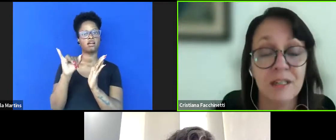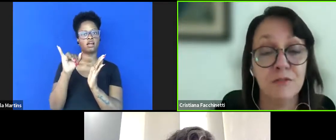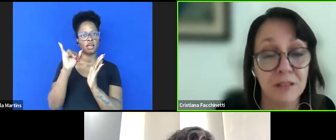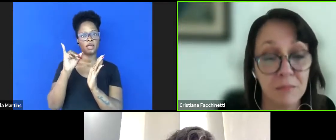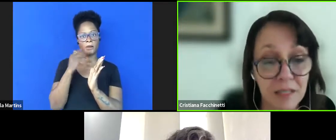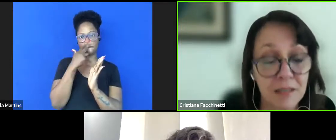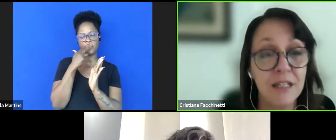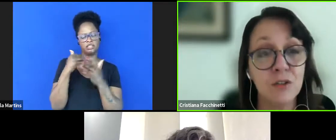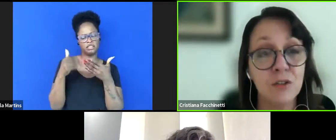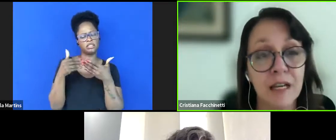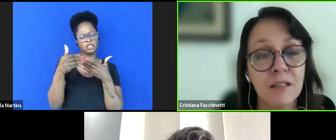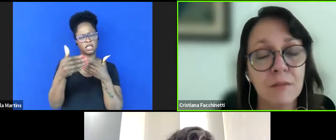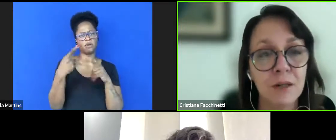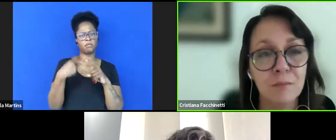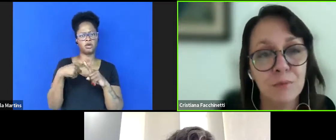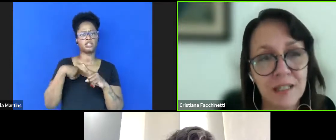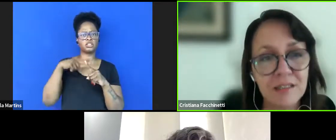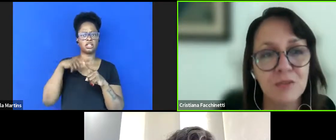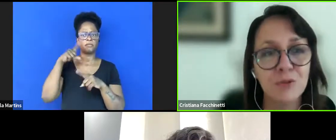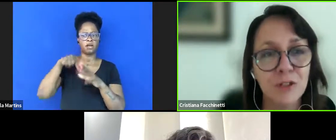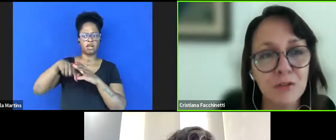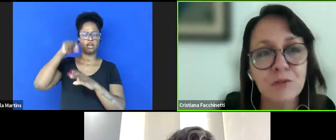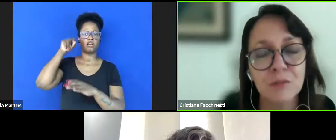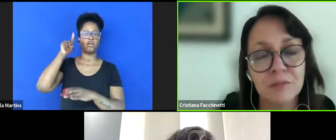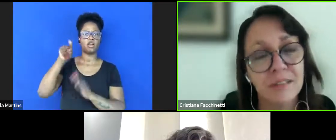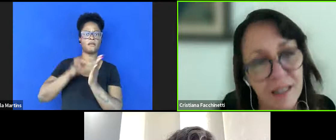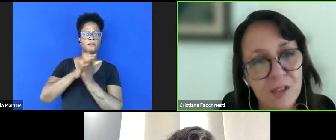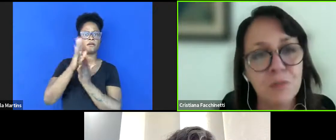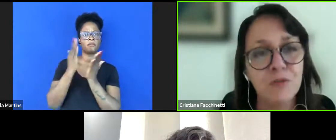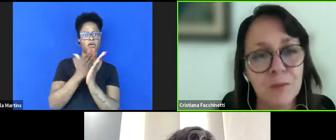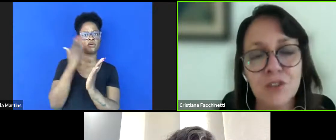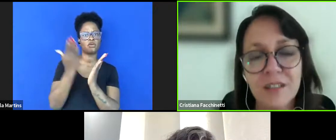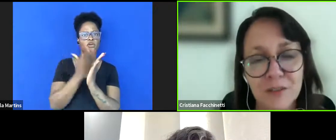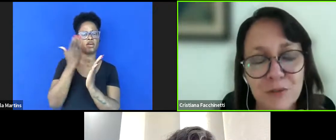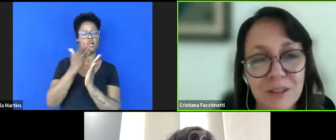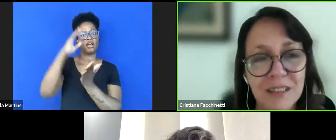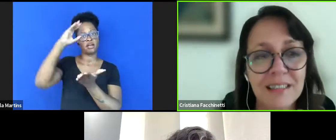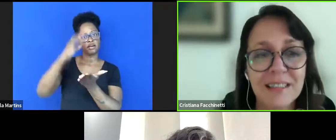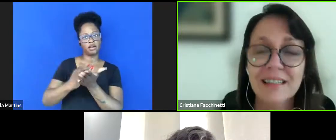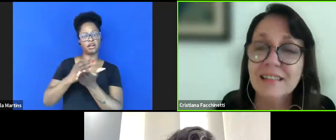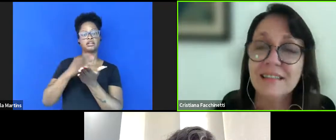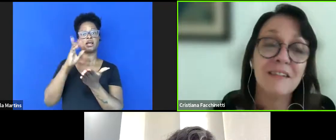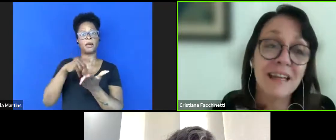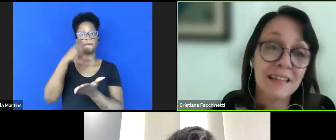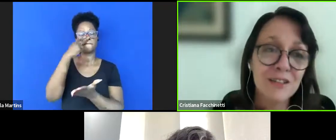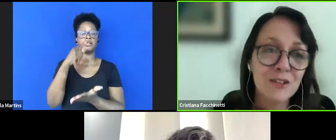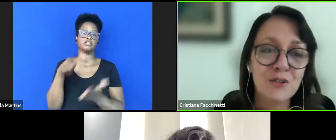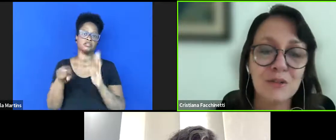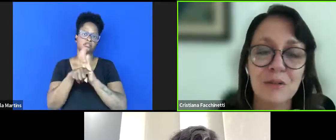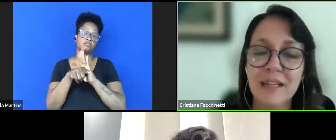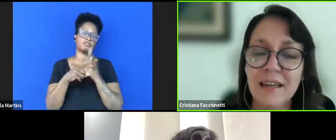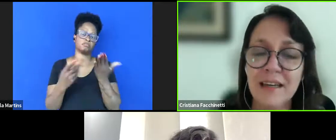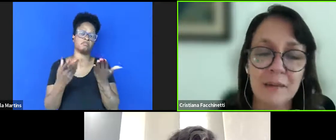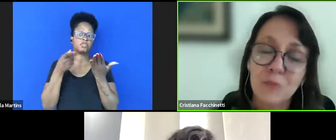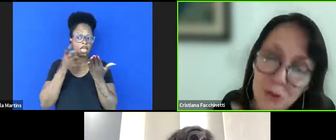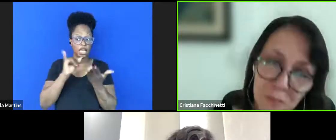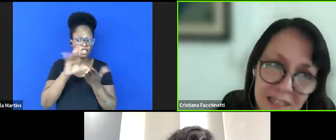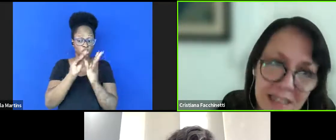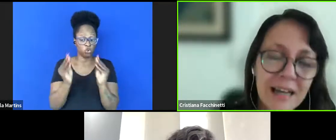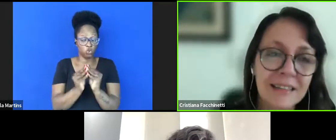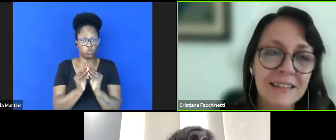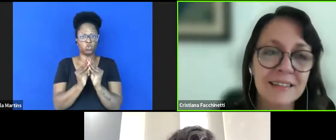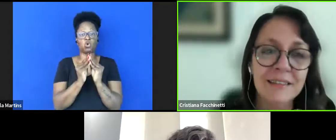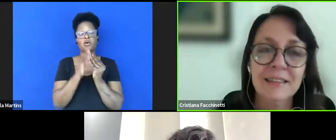proximamente, porque ela foi também selecionada para uma publicação do livro, da tese sob forma de livro. Então é isso,